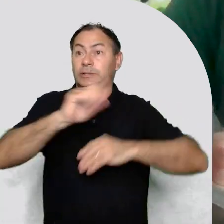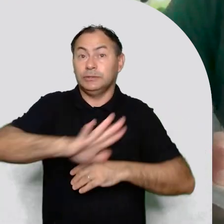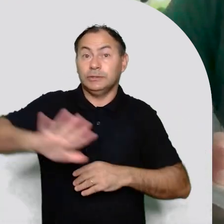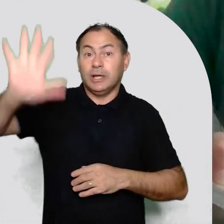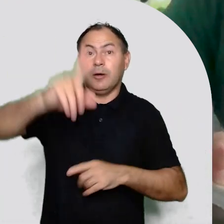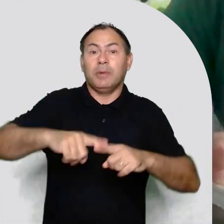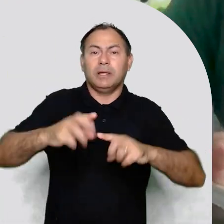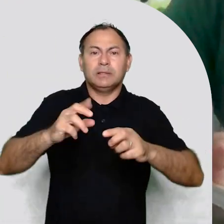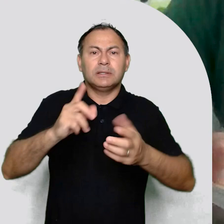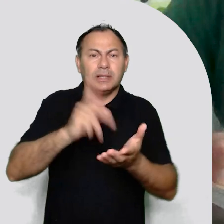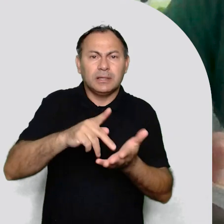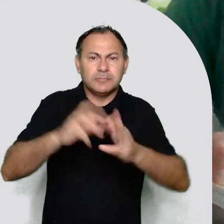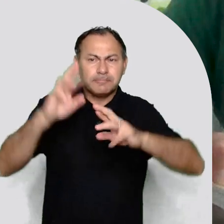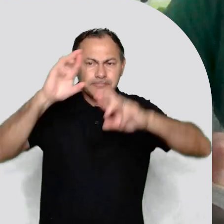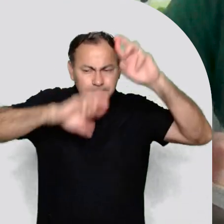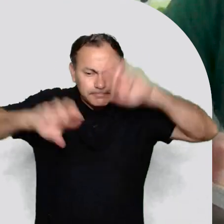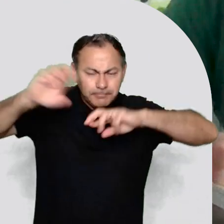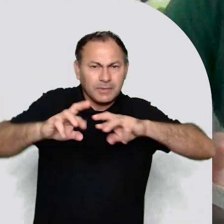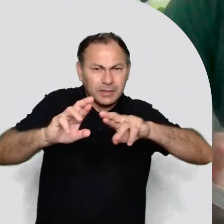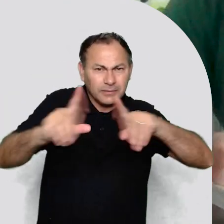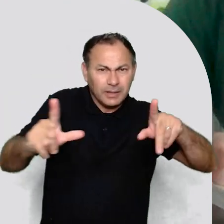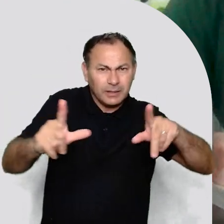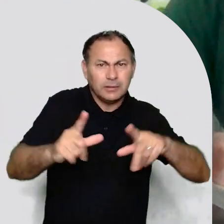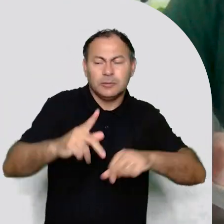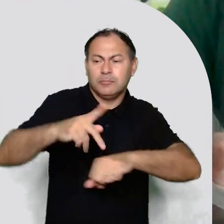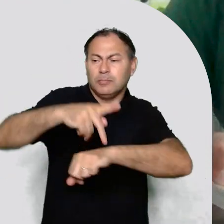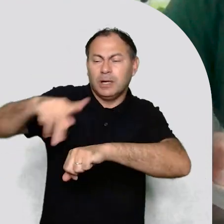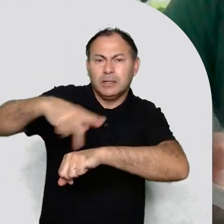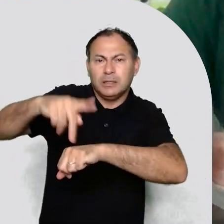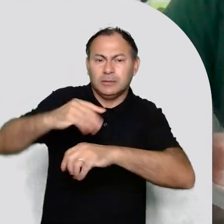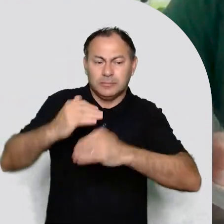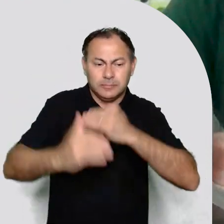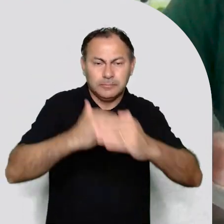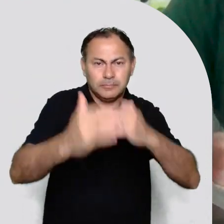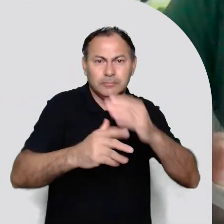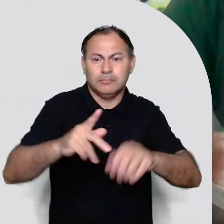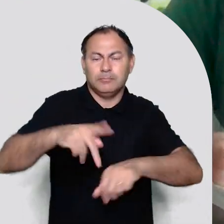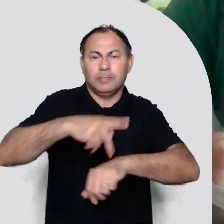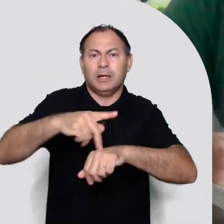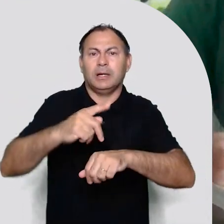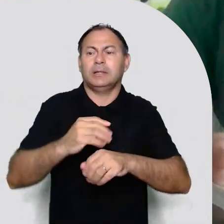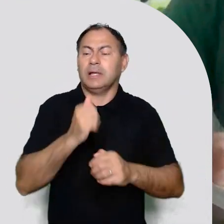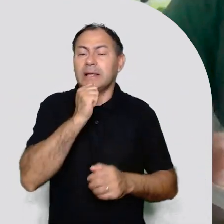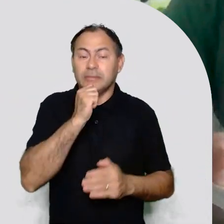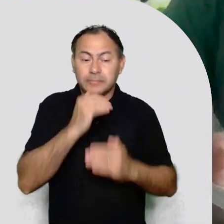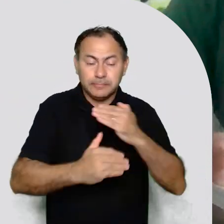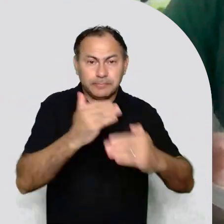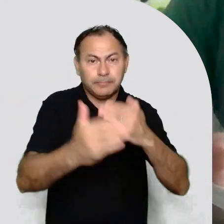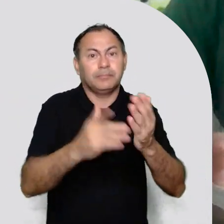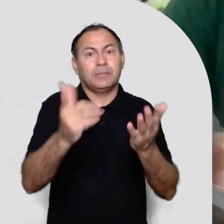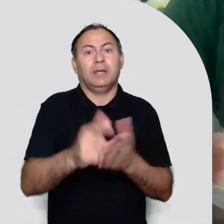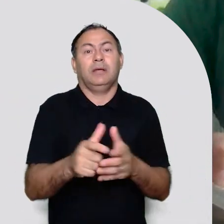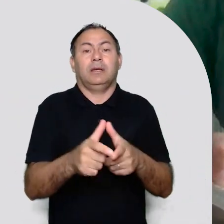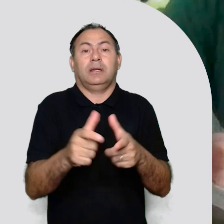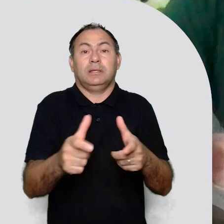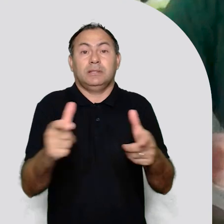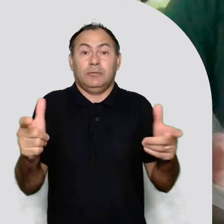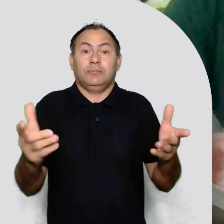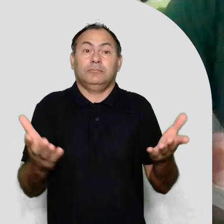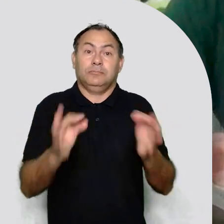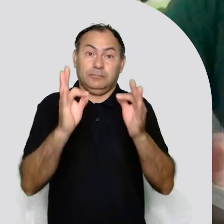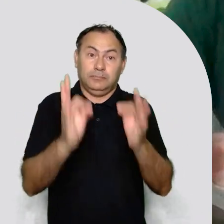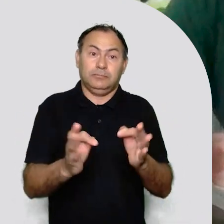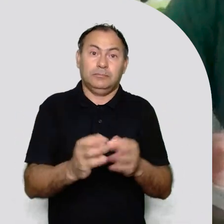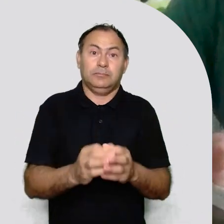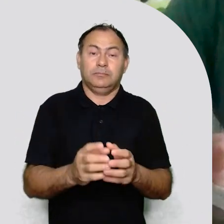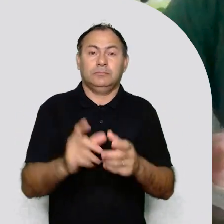quando a gente analisa a diferença entre os países desenvolvidos e os países em desenvolvimento, ela cresceu,